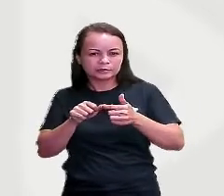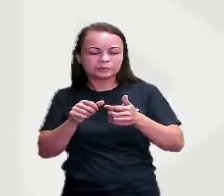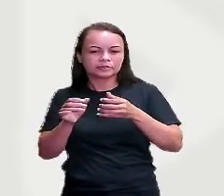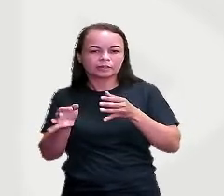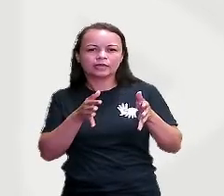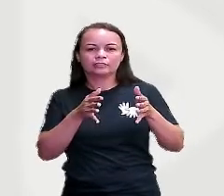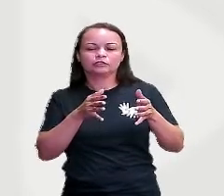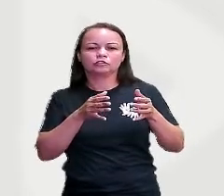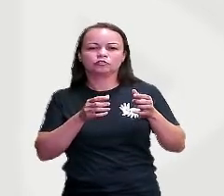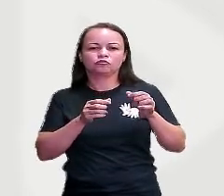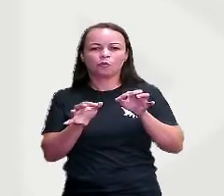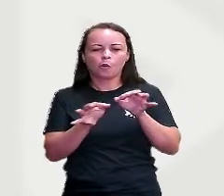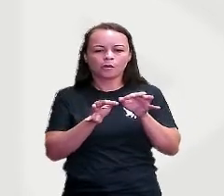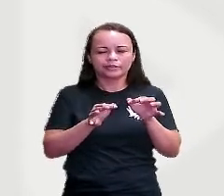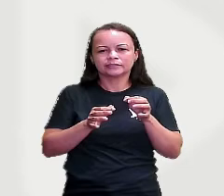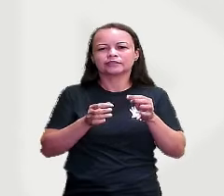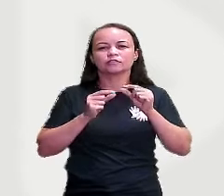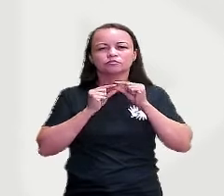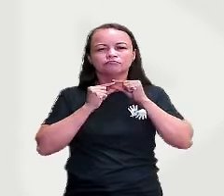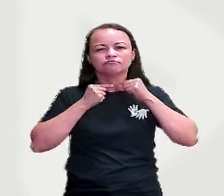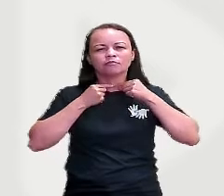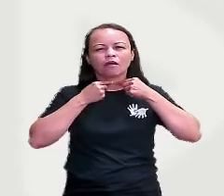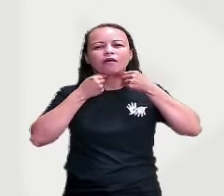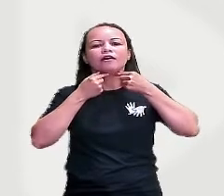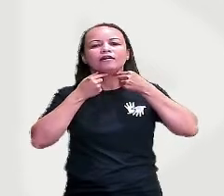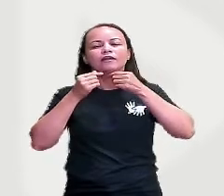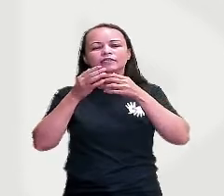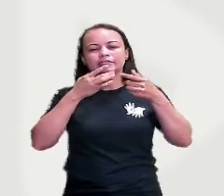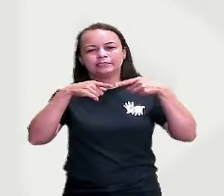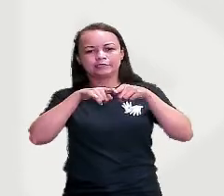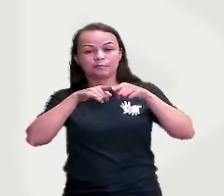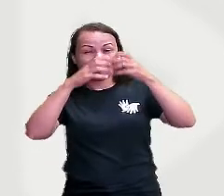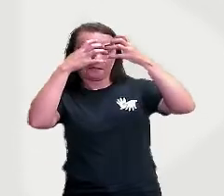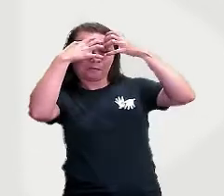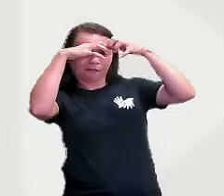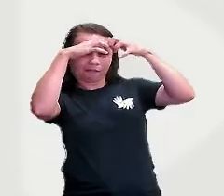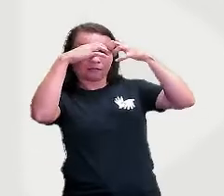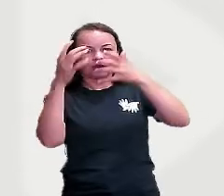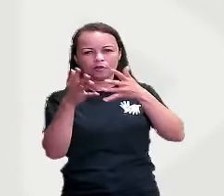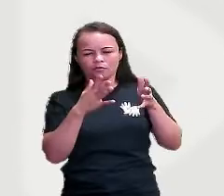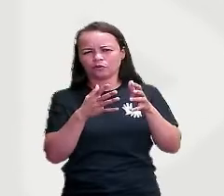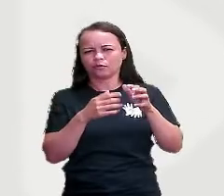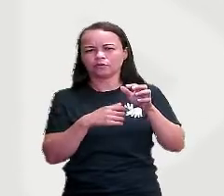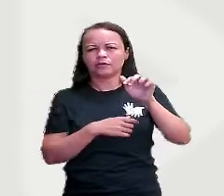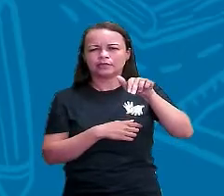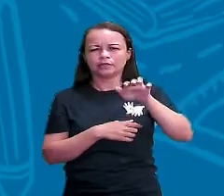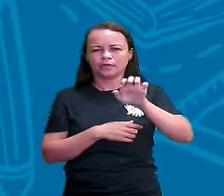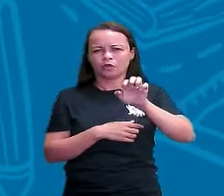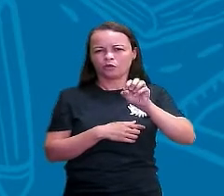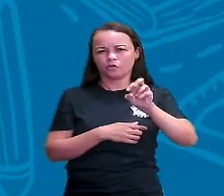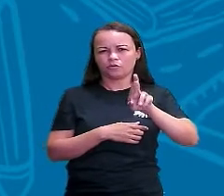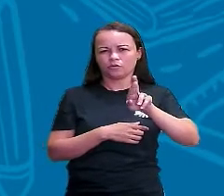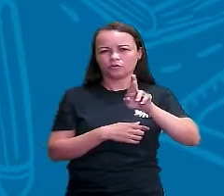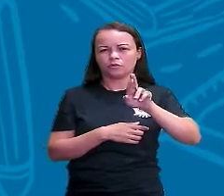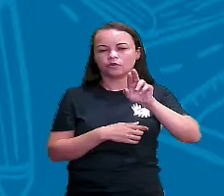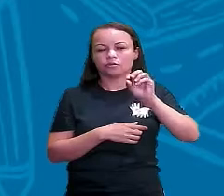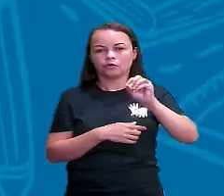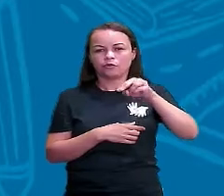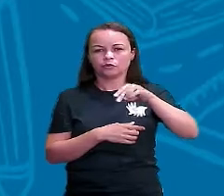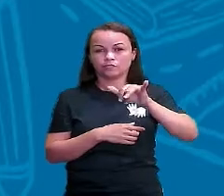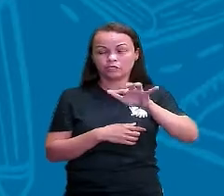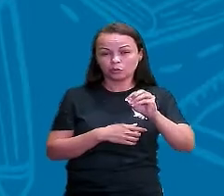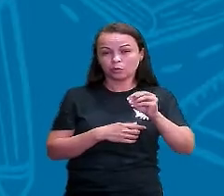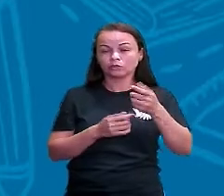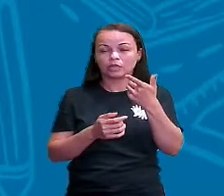sistema endócrino ou por neurônios. E quando são fabricados por neurônios, ele leva um outro nomezinho, um nomezinho mais específico, chamado de